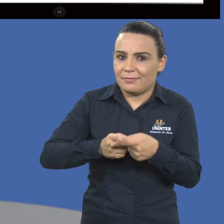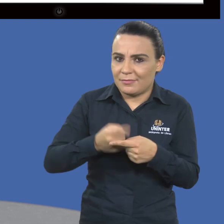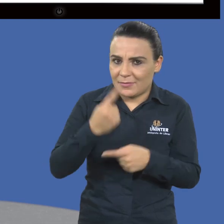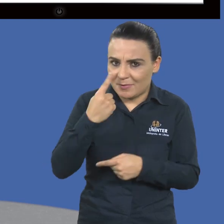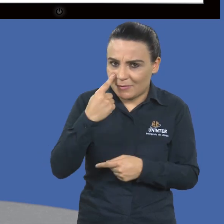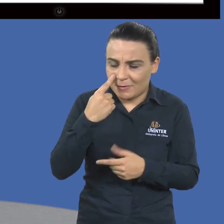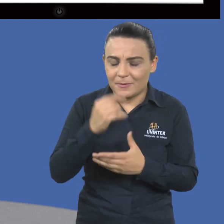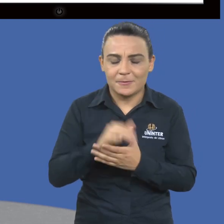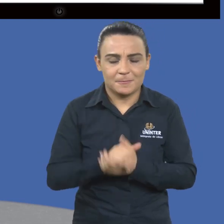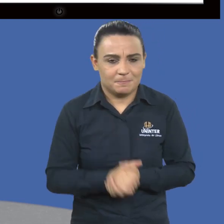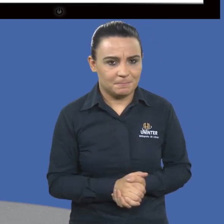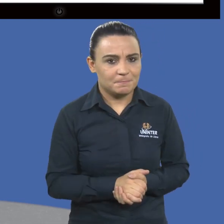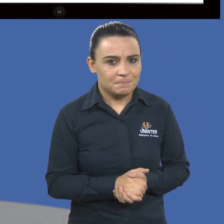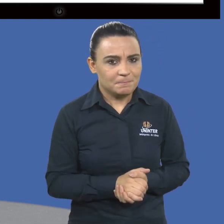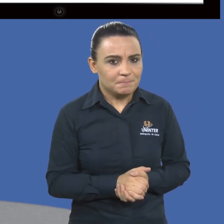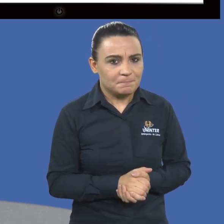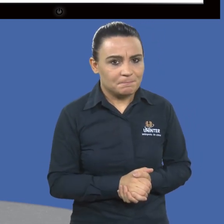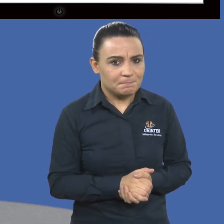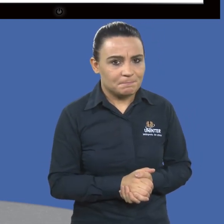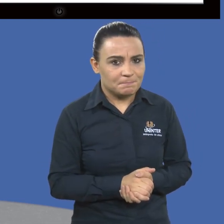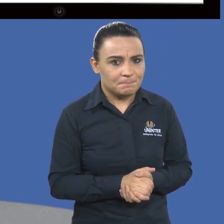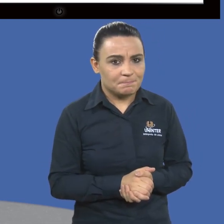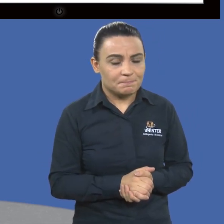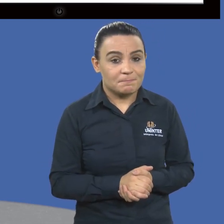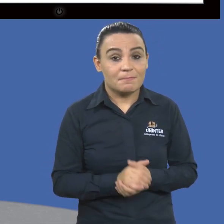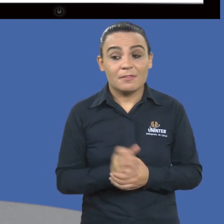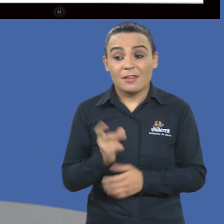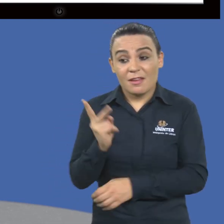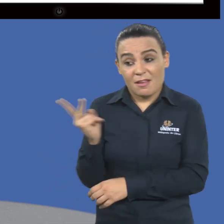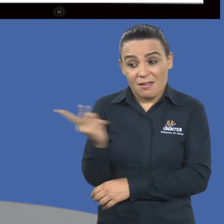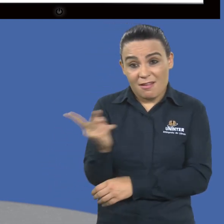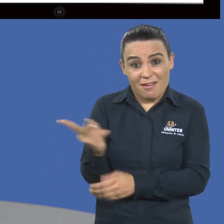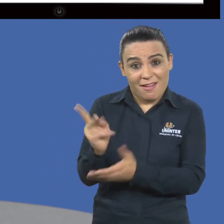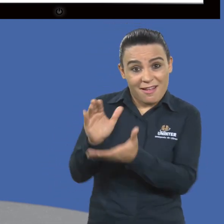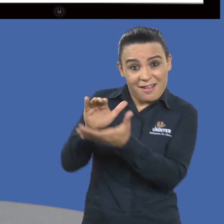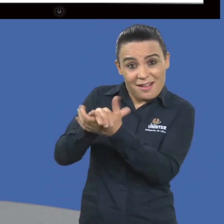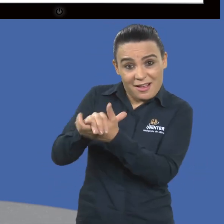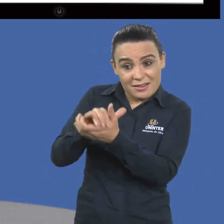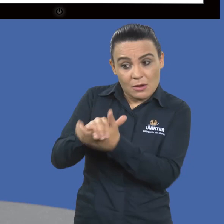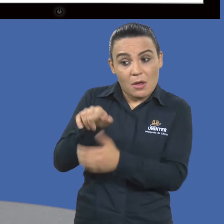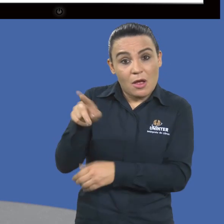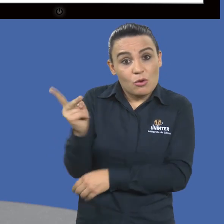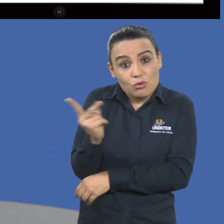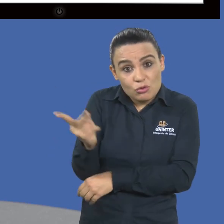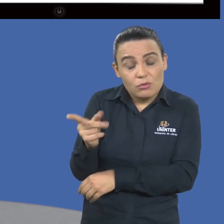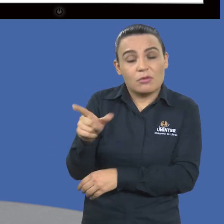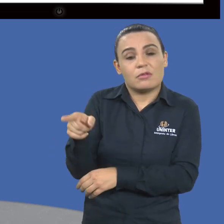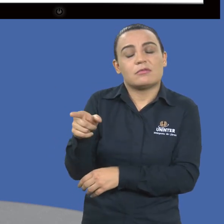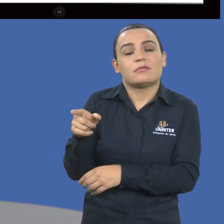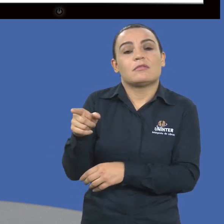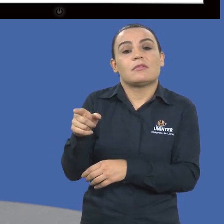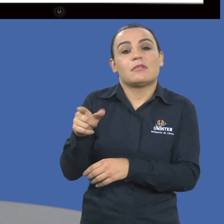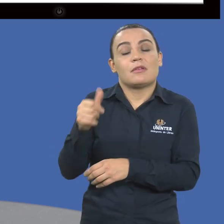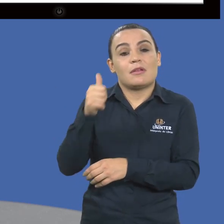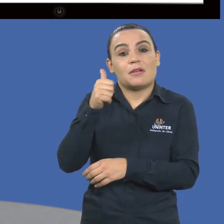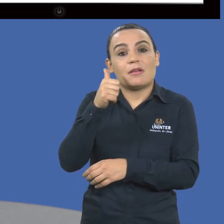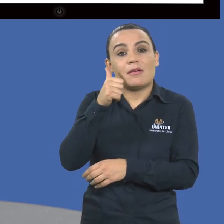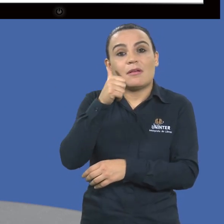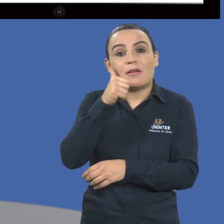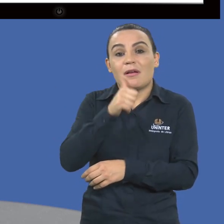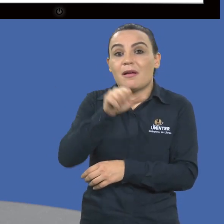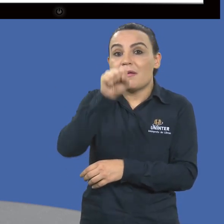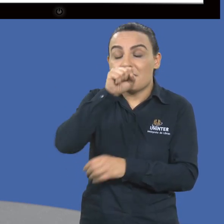pergunta, porque vocês vão ver que um casal que teve um nenê com síndrome de